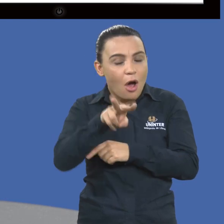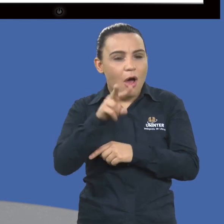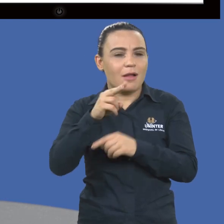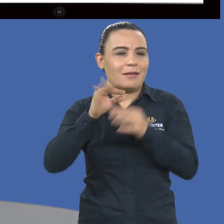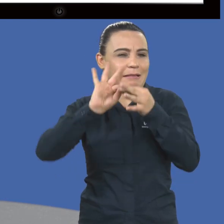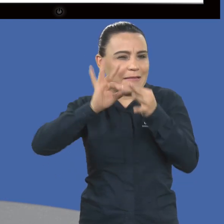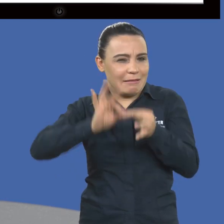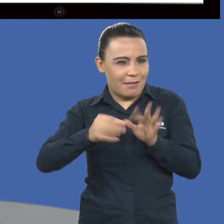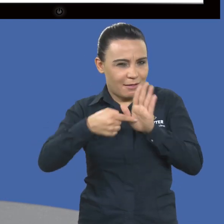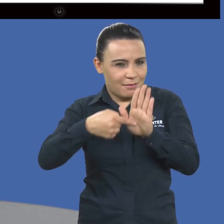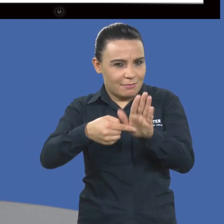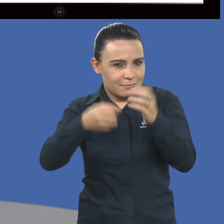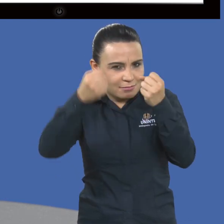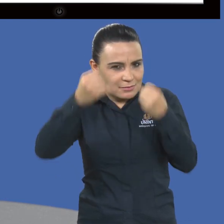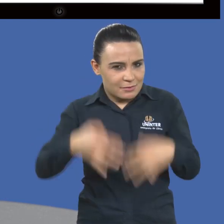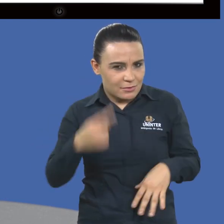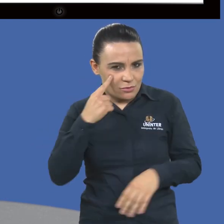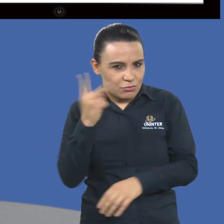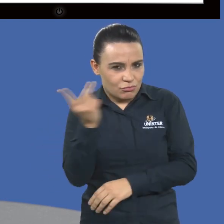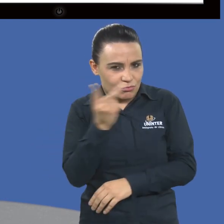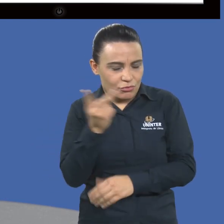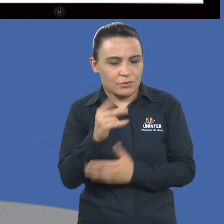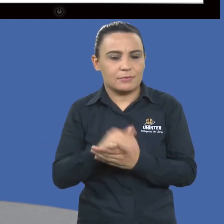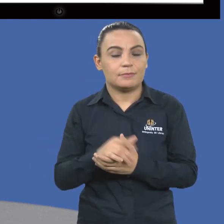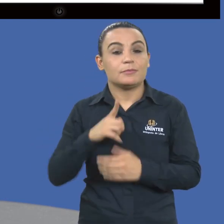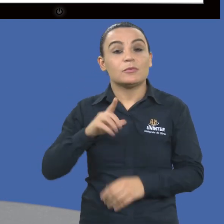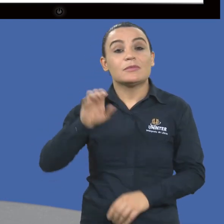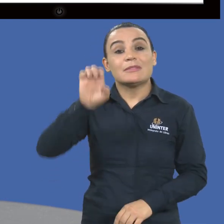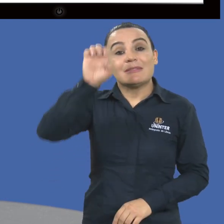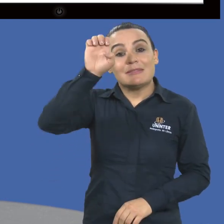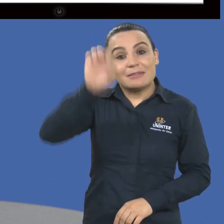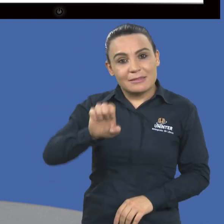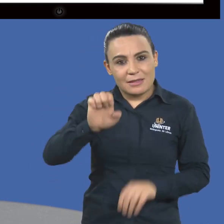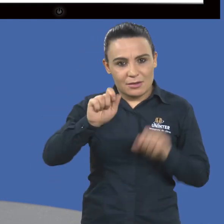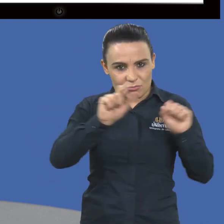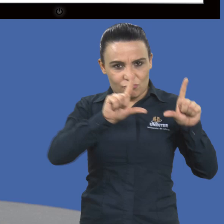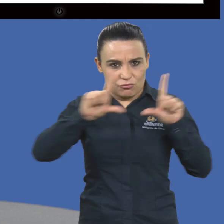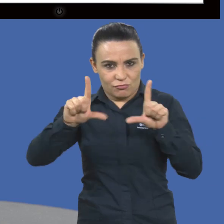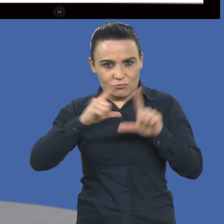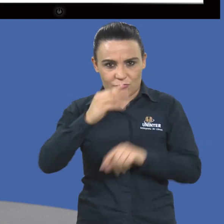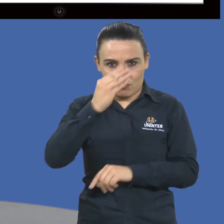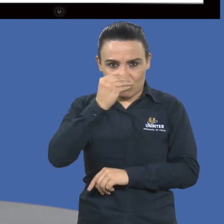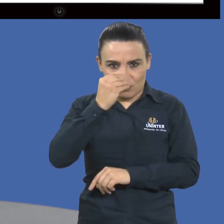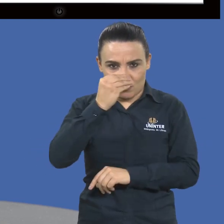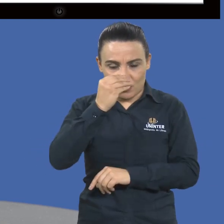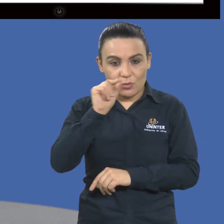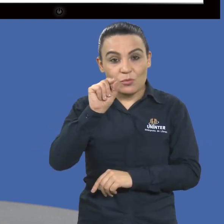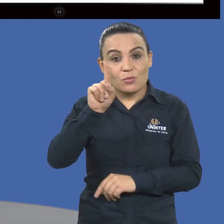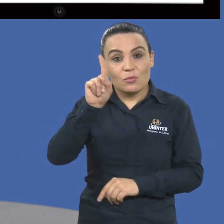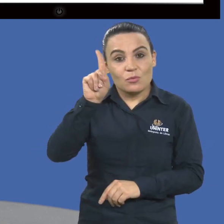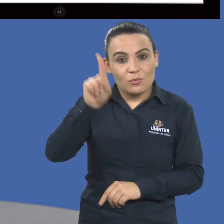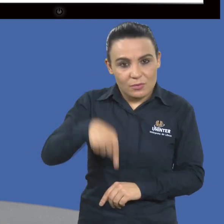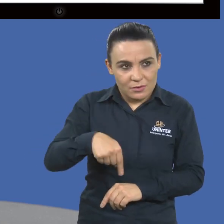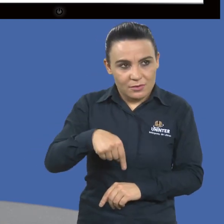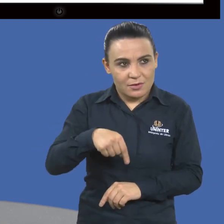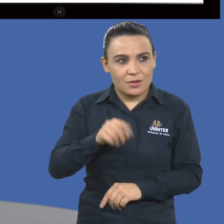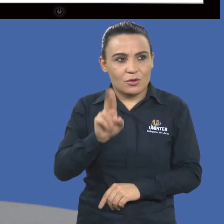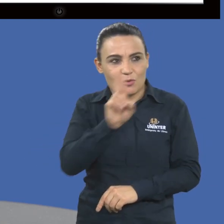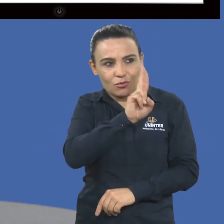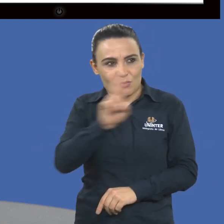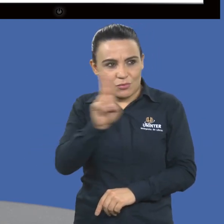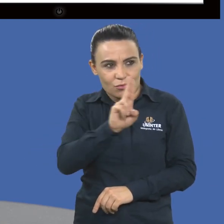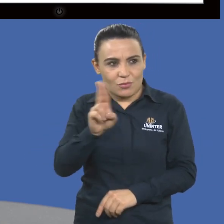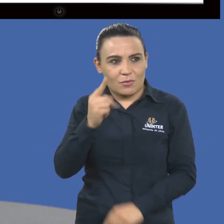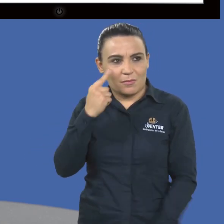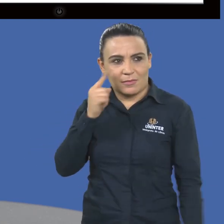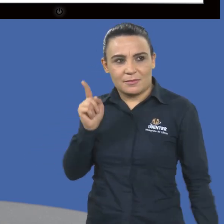seguida. Vejo nessas duas imagens, do lado esquerdo está mostrando o que é a